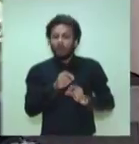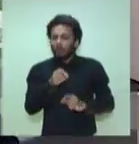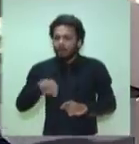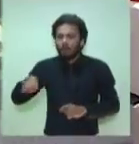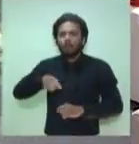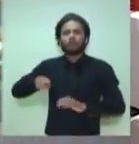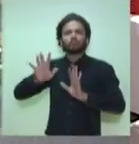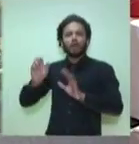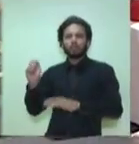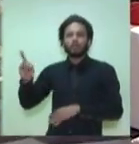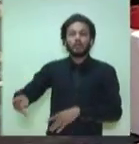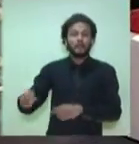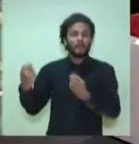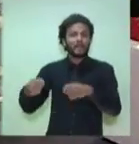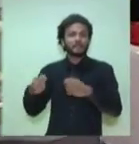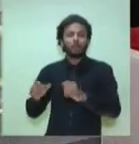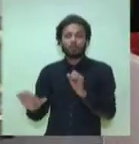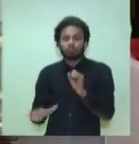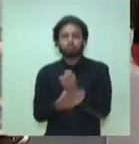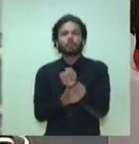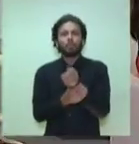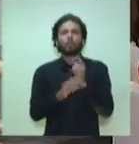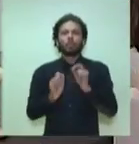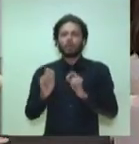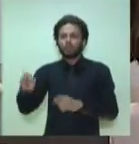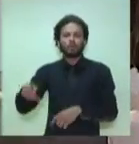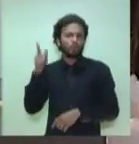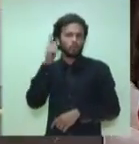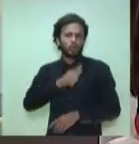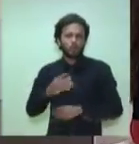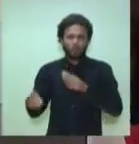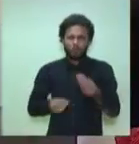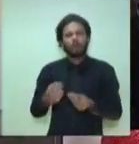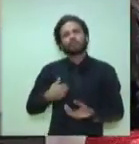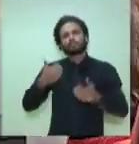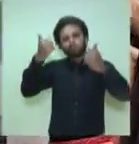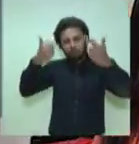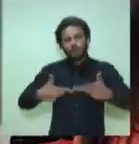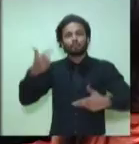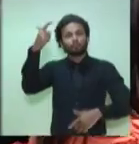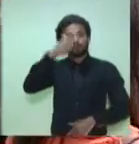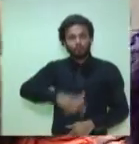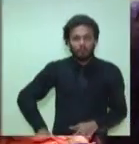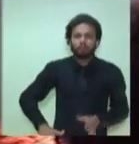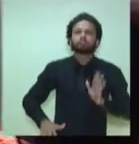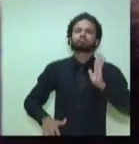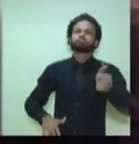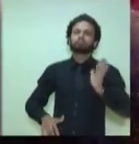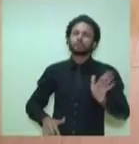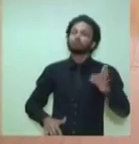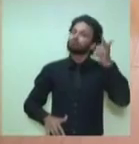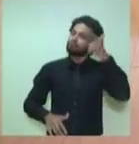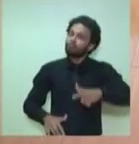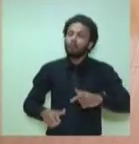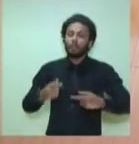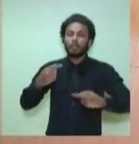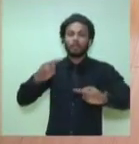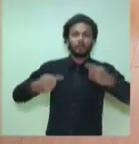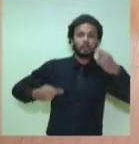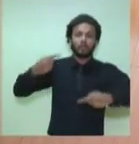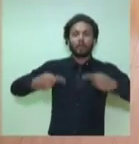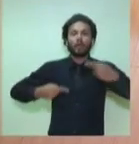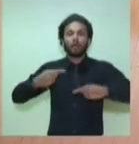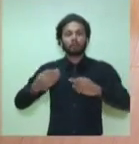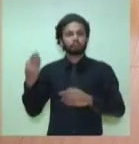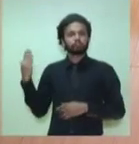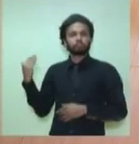da previdência equilibrada para conseguir se aposentar. Então, quero repetir exatamente o que foi dito no debate passado.